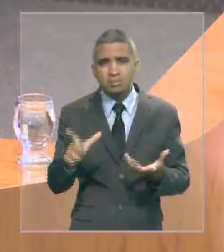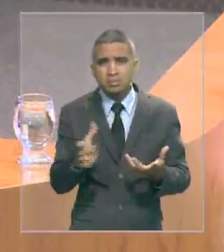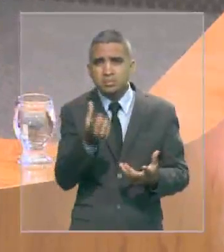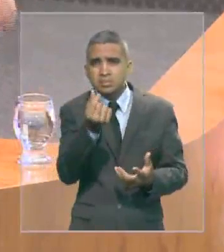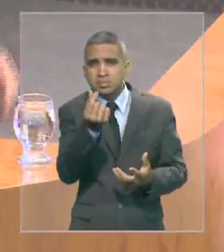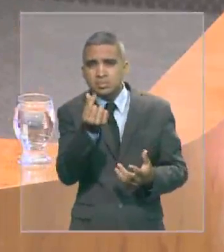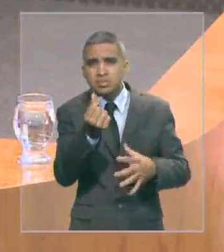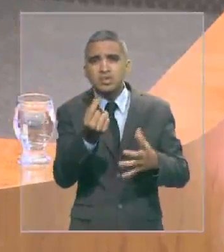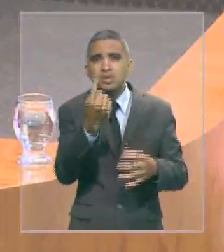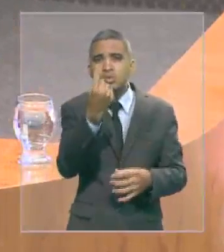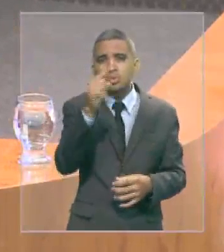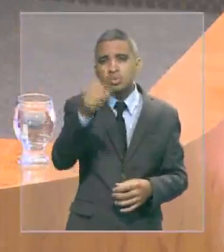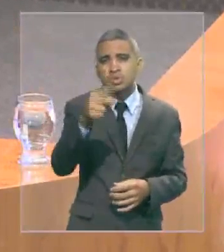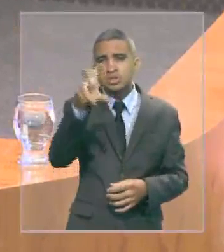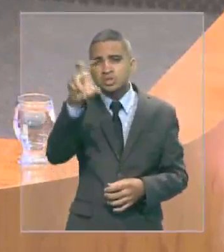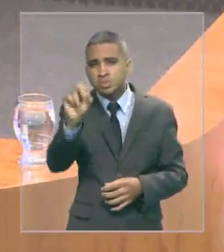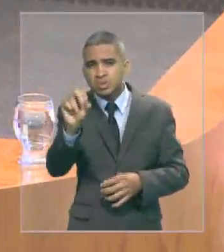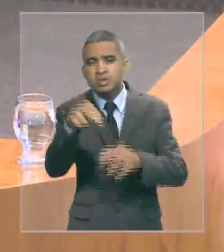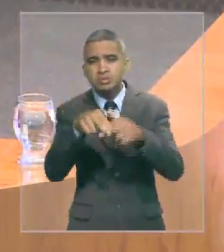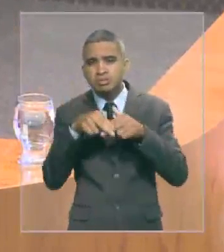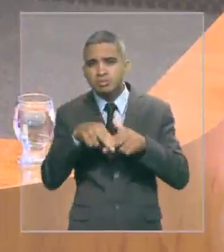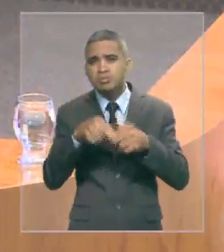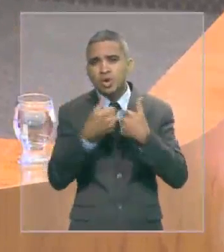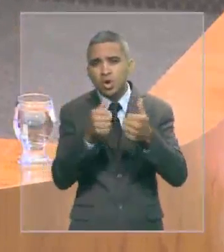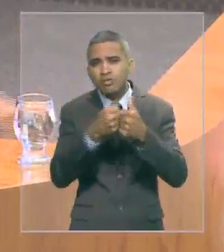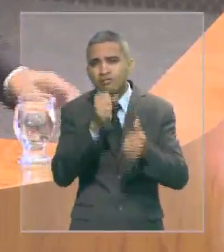Devia ser pelo menos 1,50.